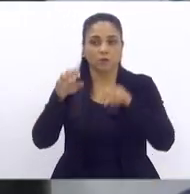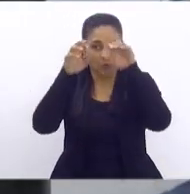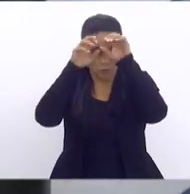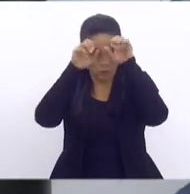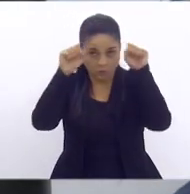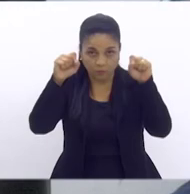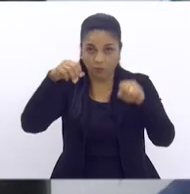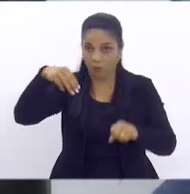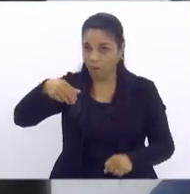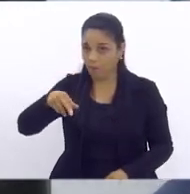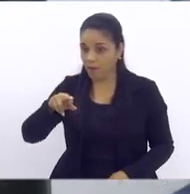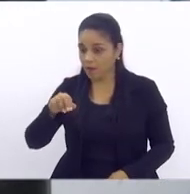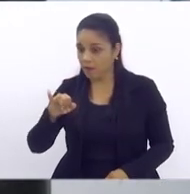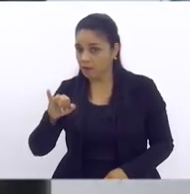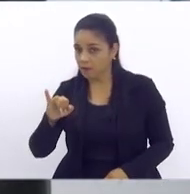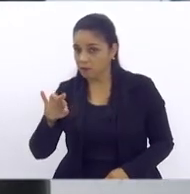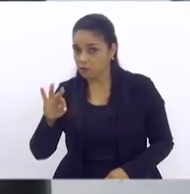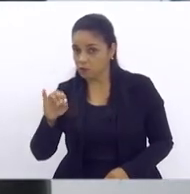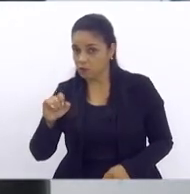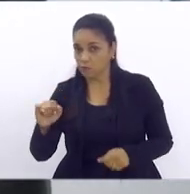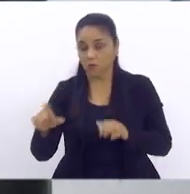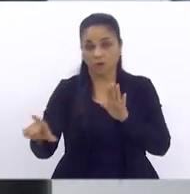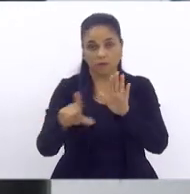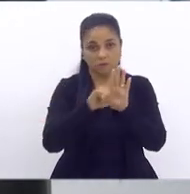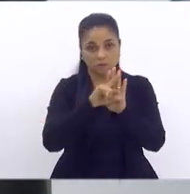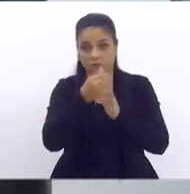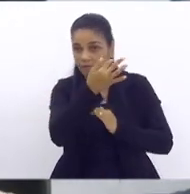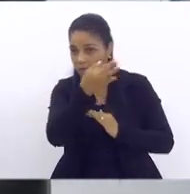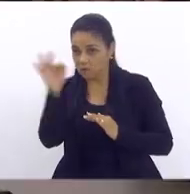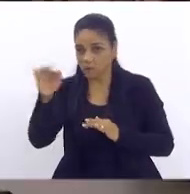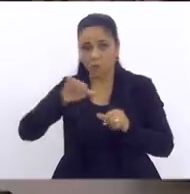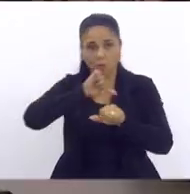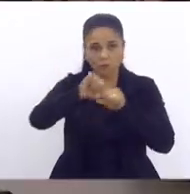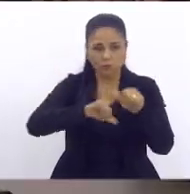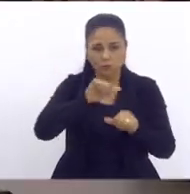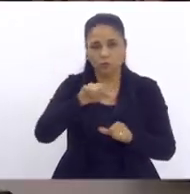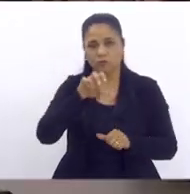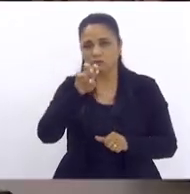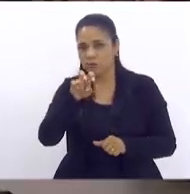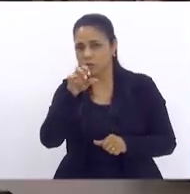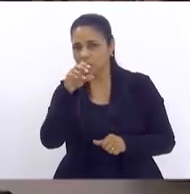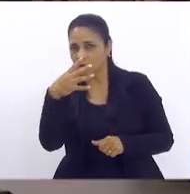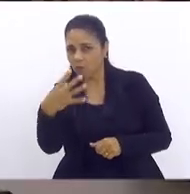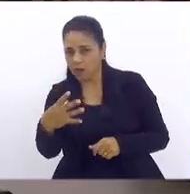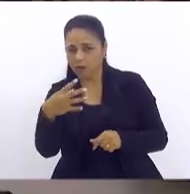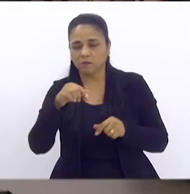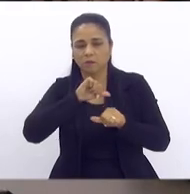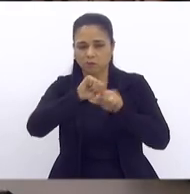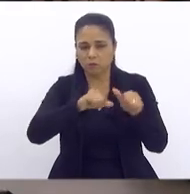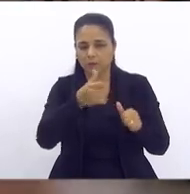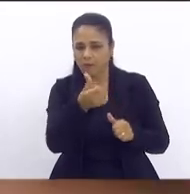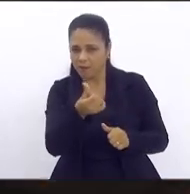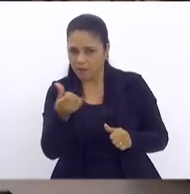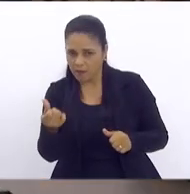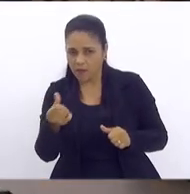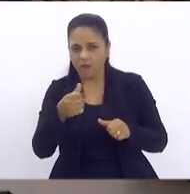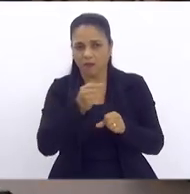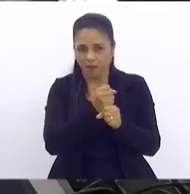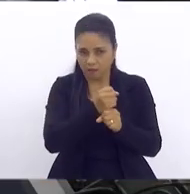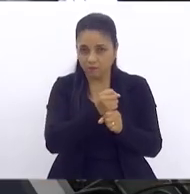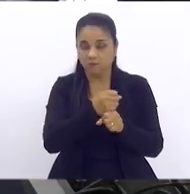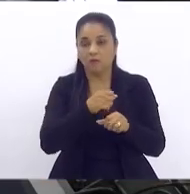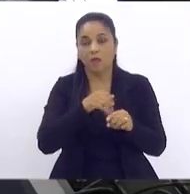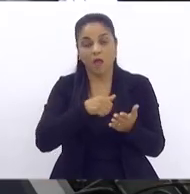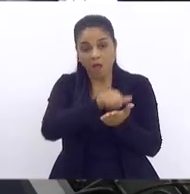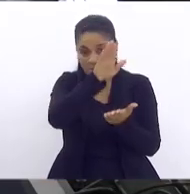Marítimo, através de uma legislação federal que foi mudada de 54 para 66, para 97, e toda ela. Então, a multa